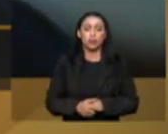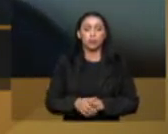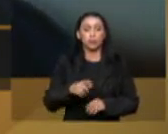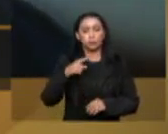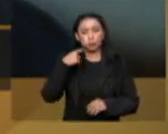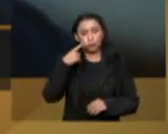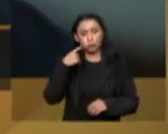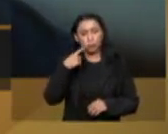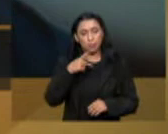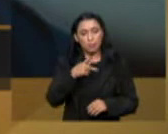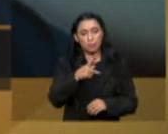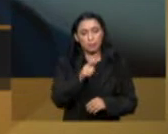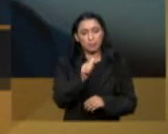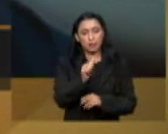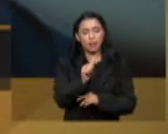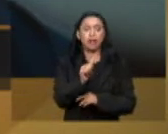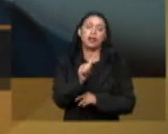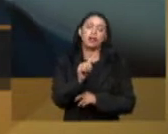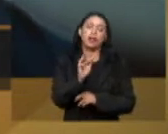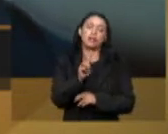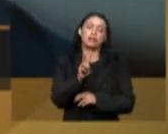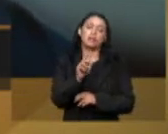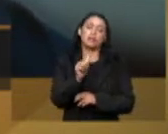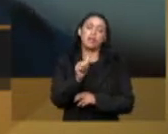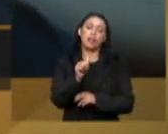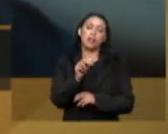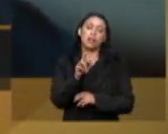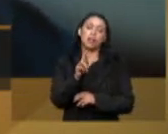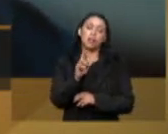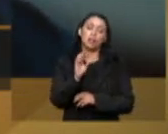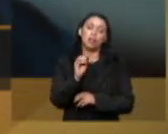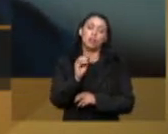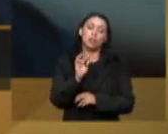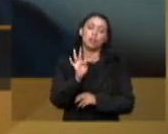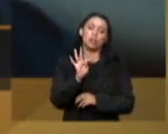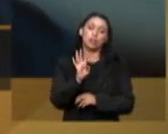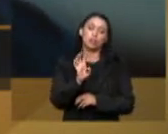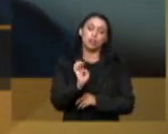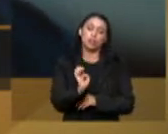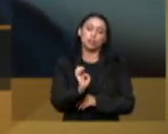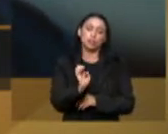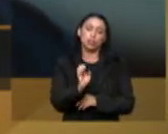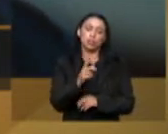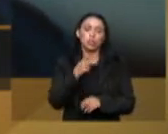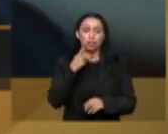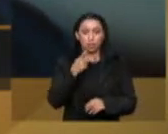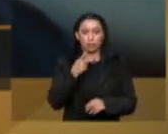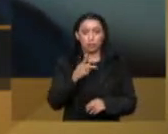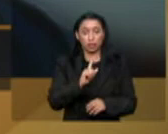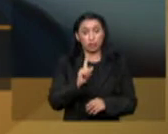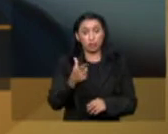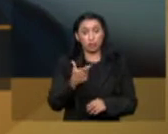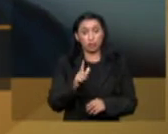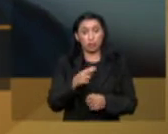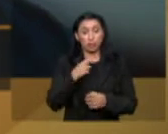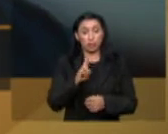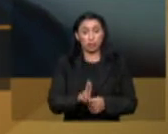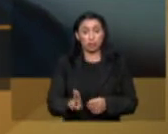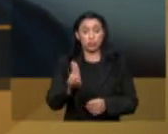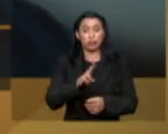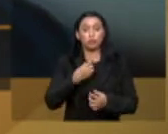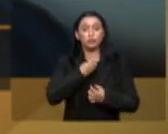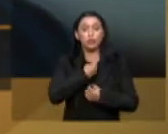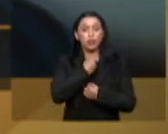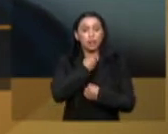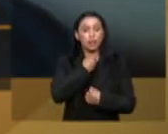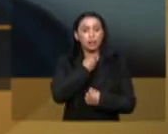Fábio Palaretti e fez uso da tribuna sem gravata. E as